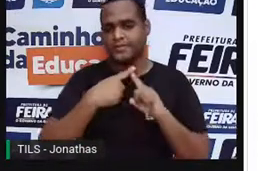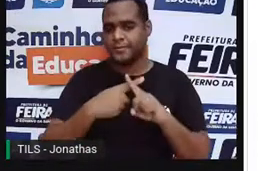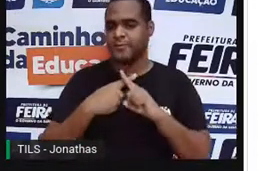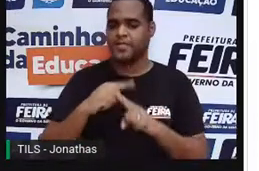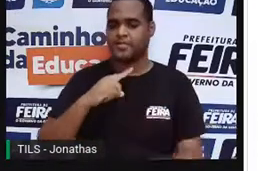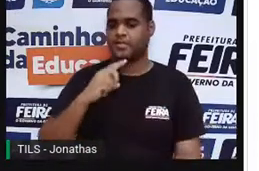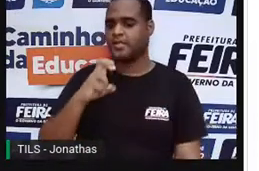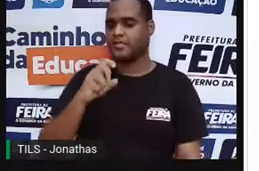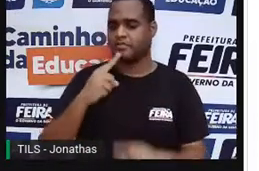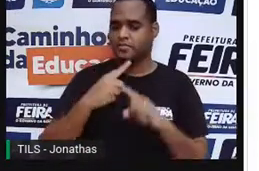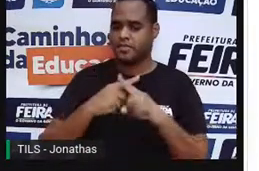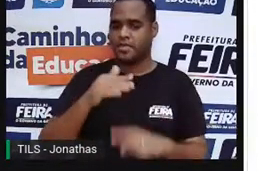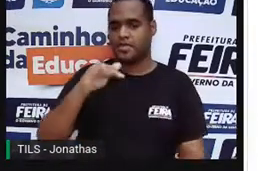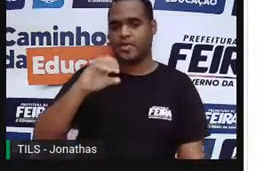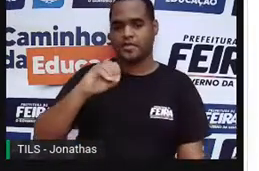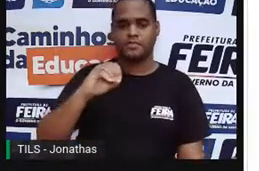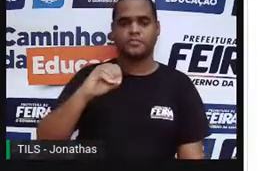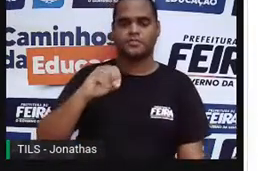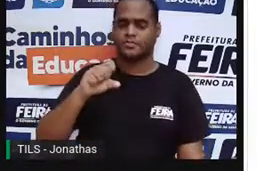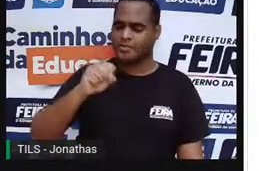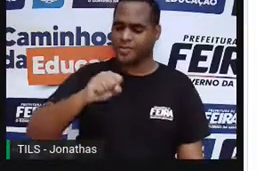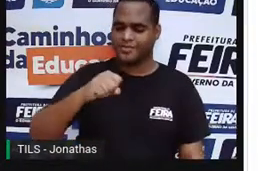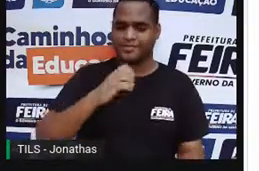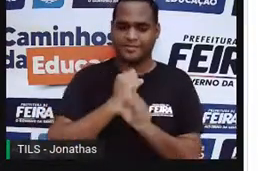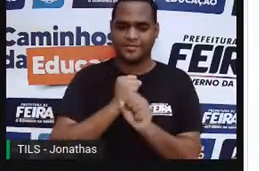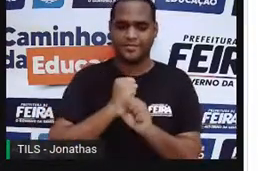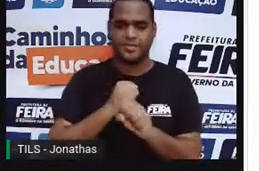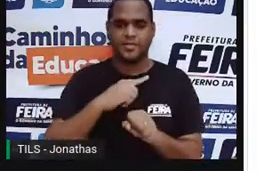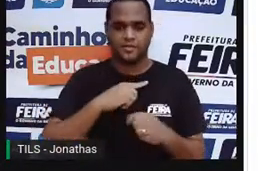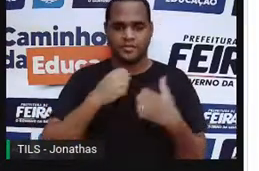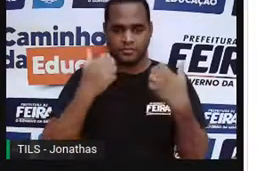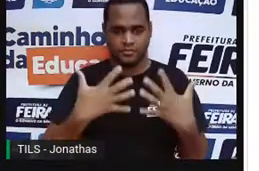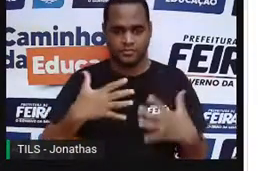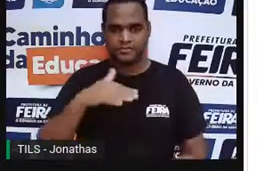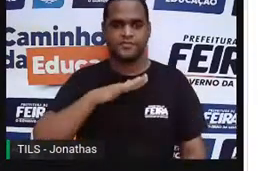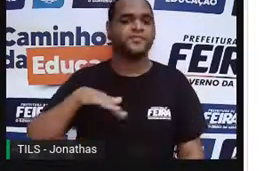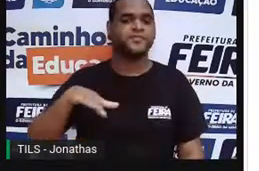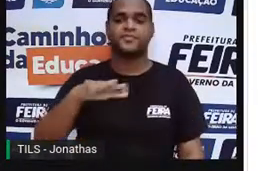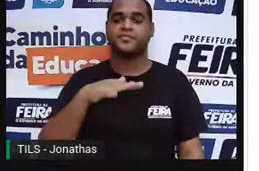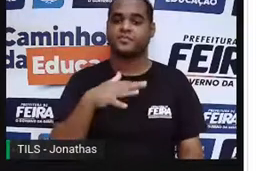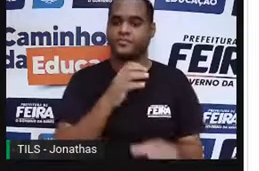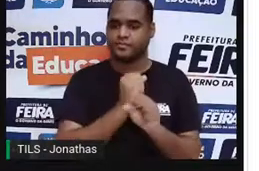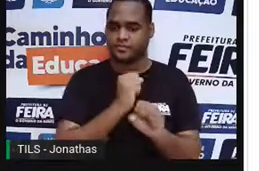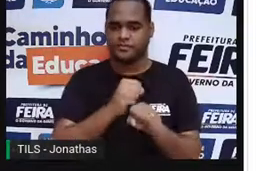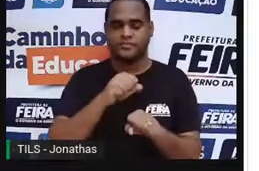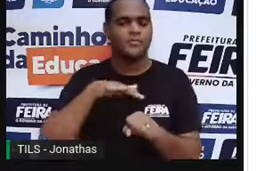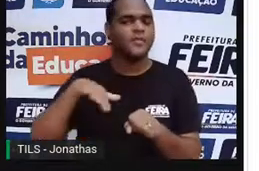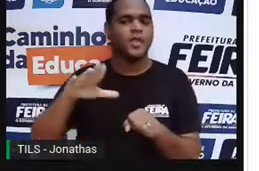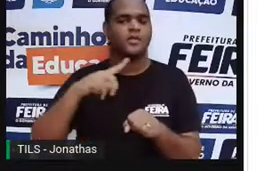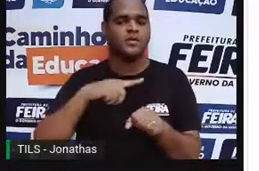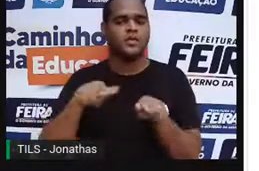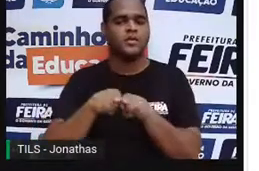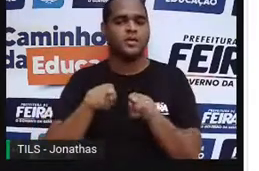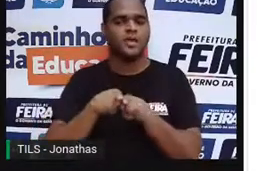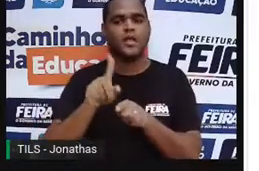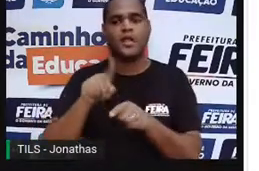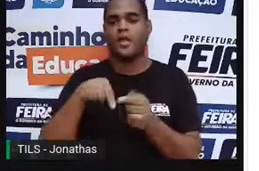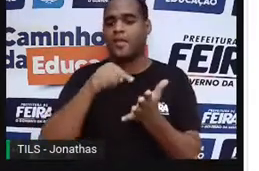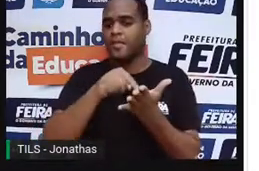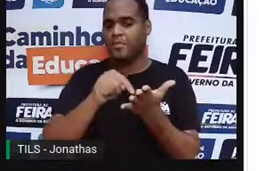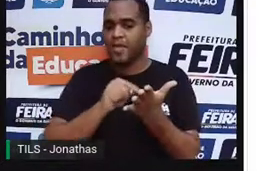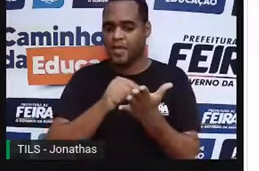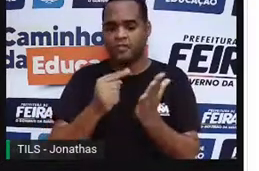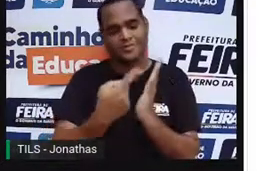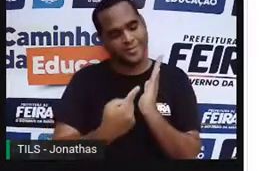15 por 10 E então calcula para mim aí na calculadora Zinha ou até mesmo na mão aí no